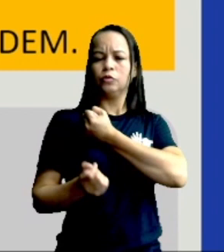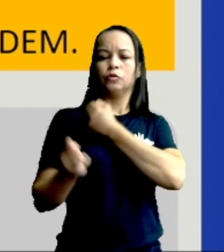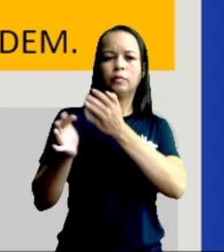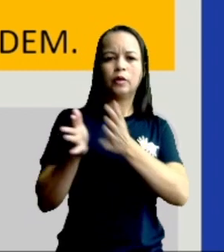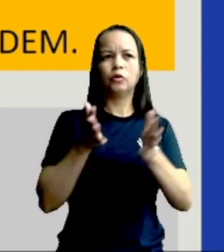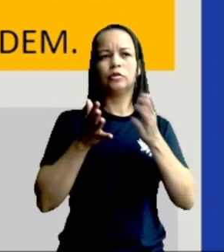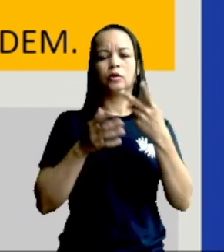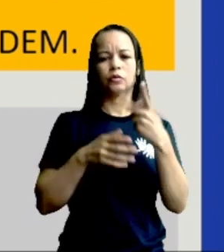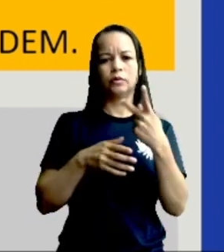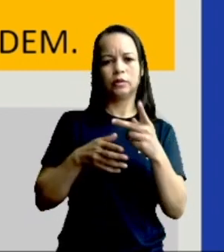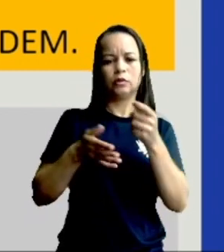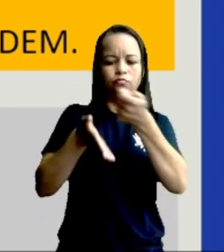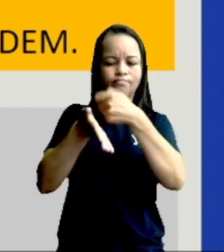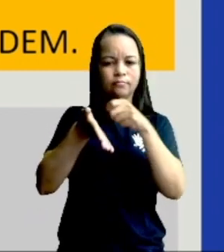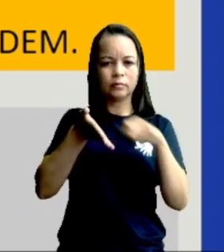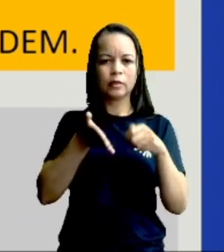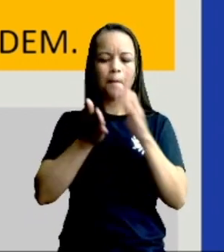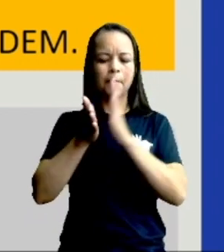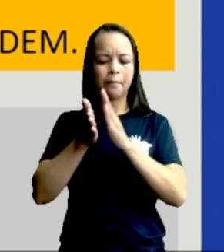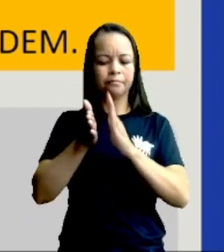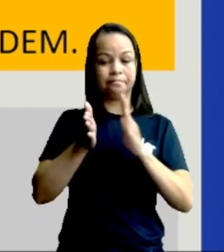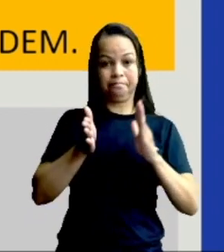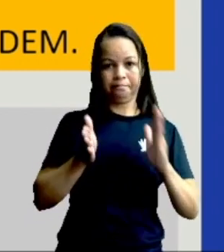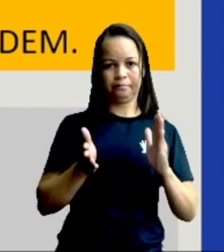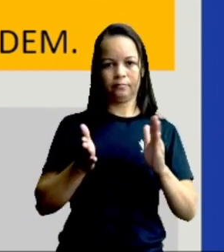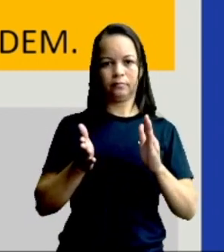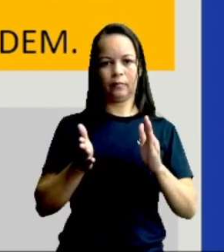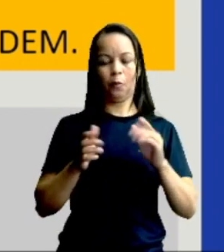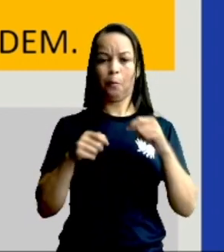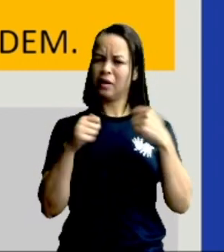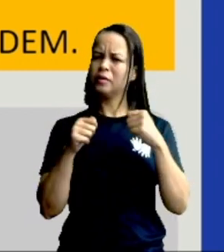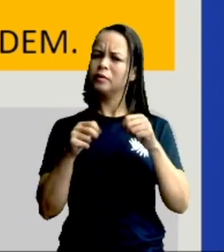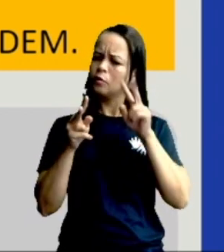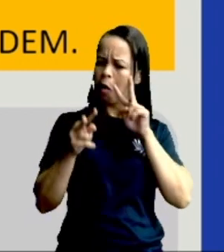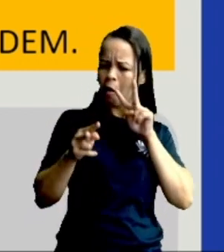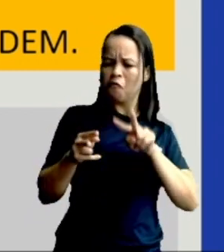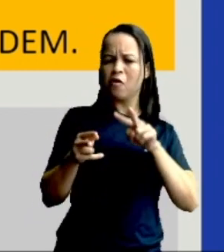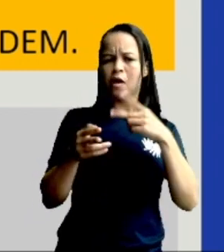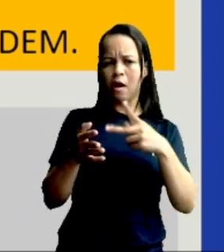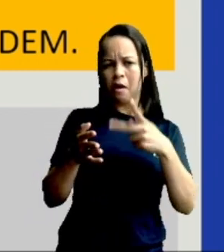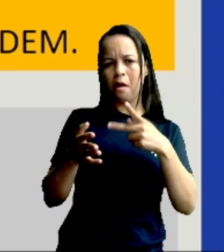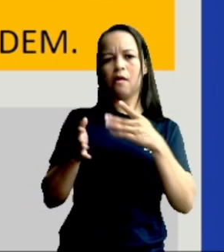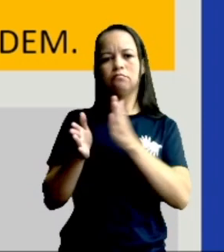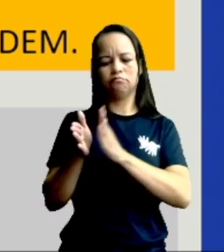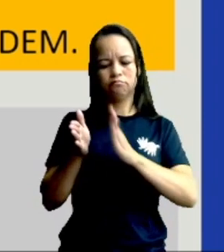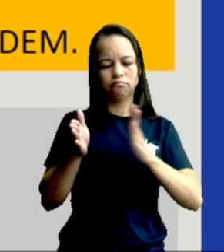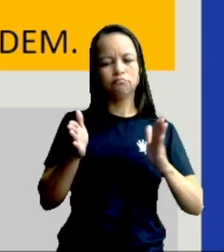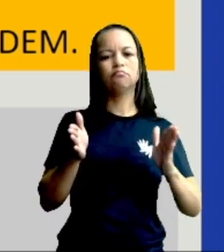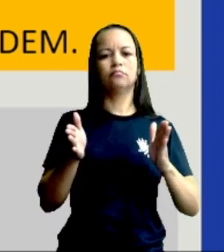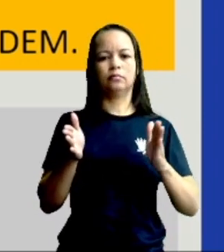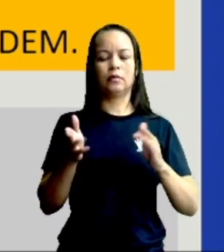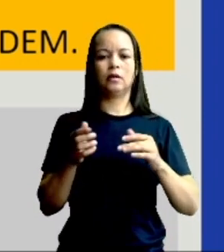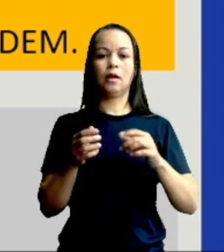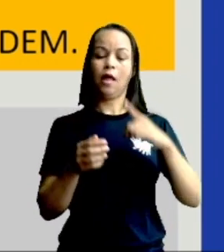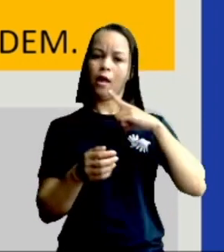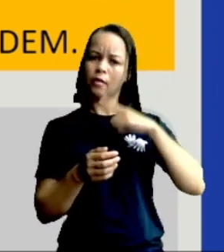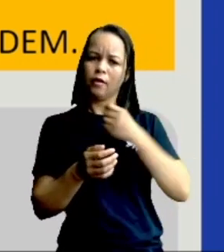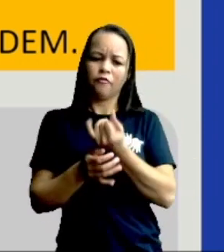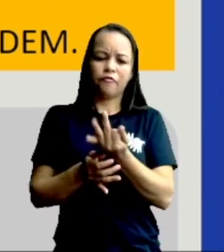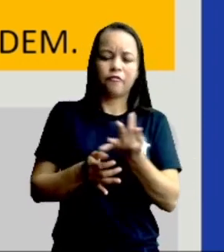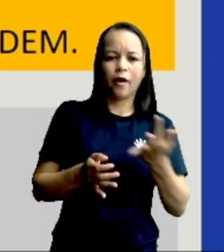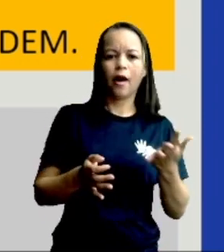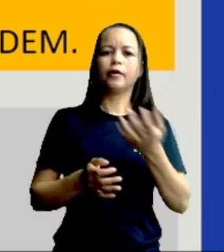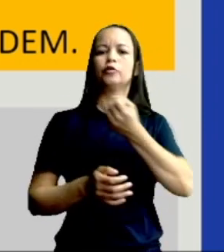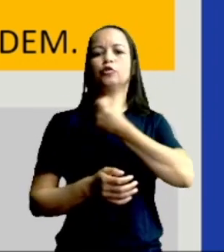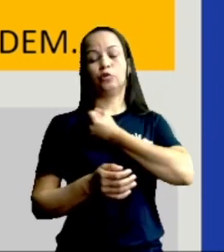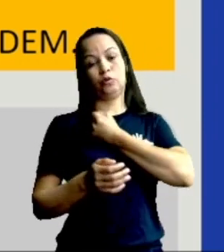estão escritos em uma determinada ordem. Então, preciso ver essa ordem. Ela pode ter vários números,